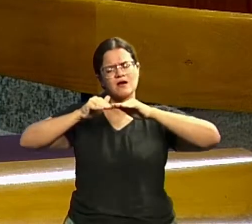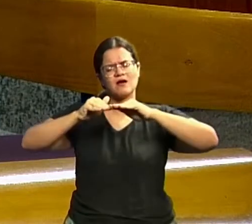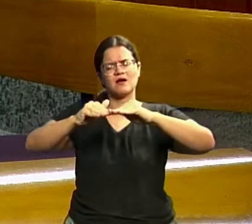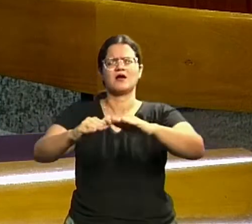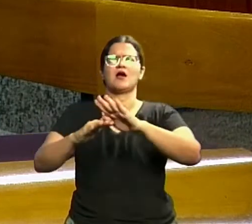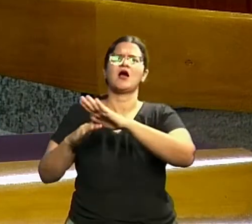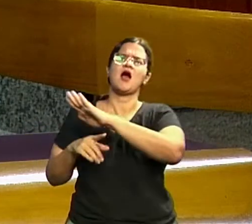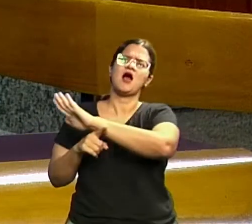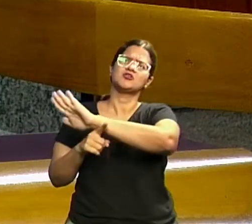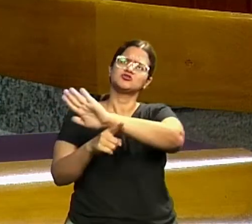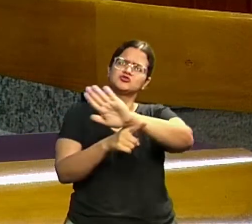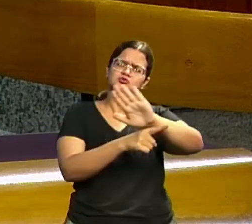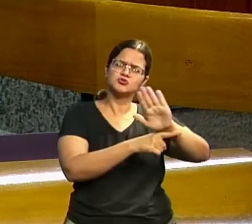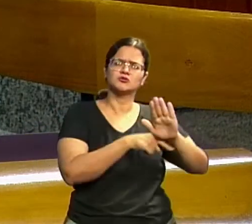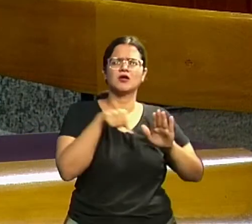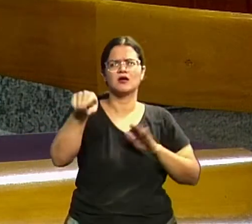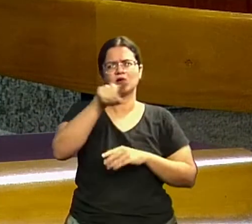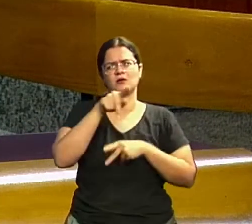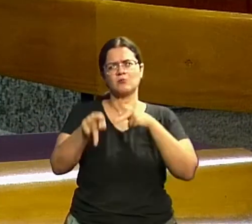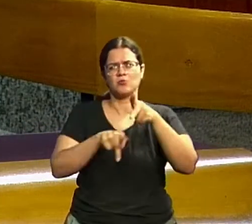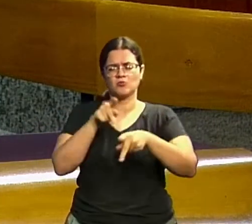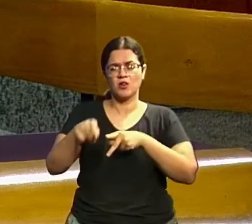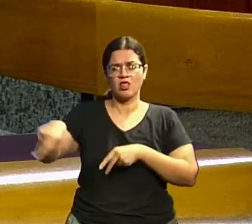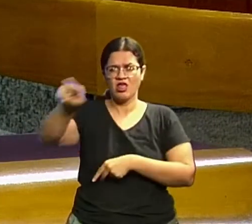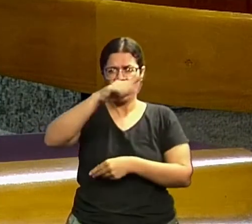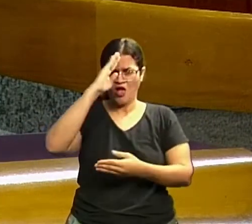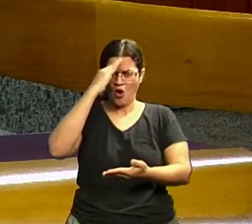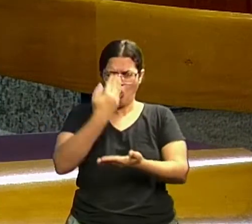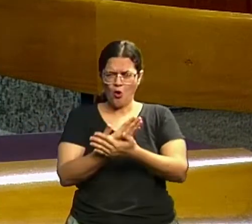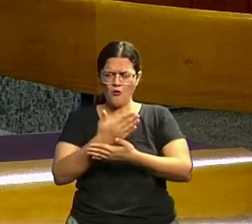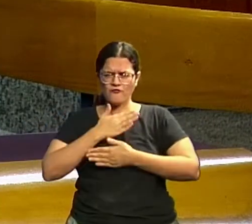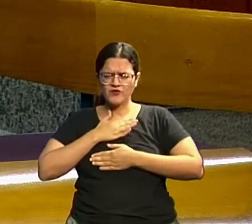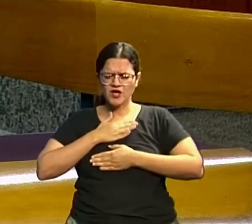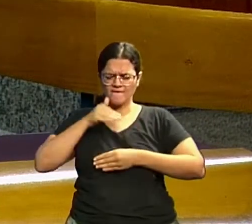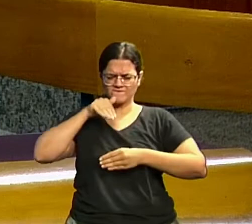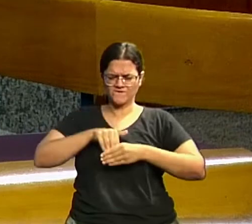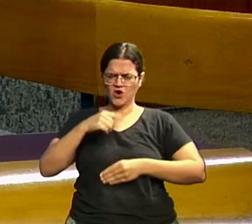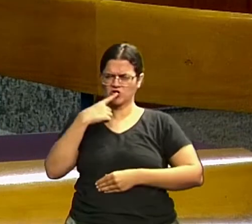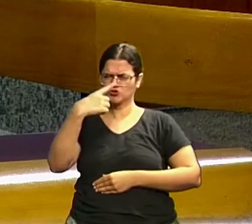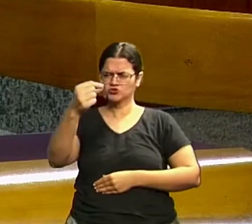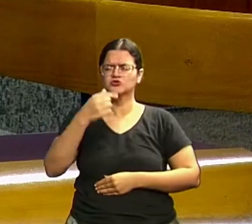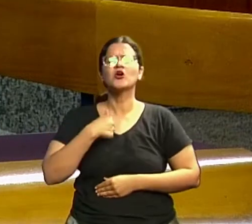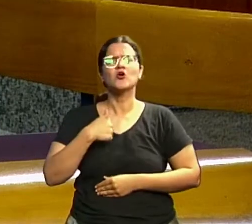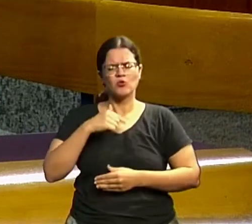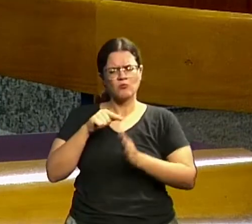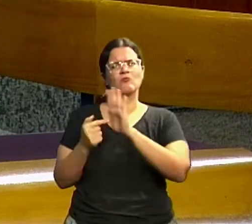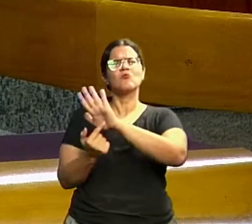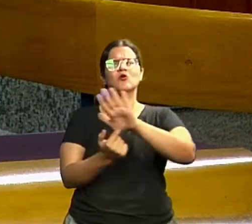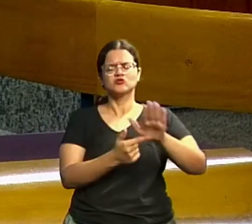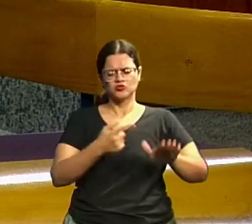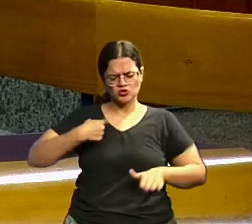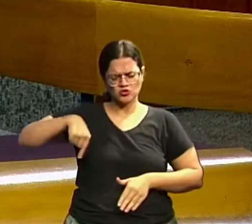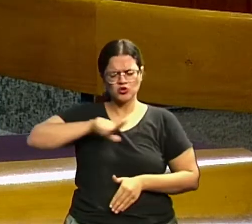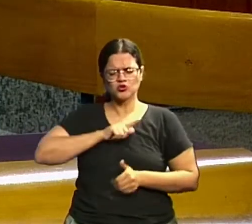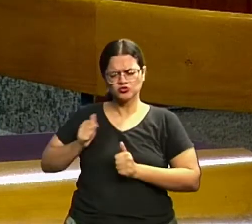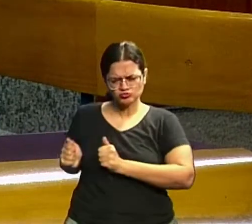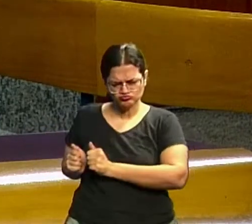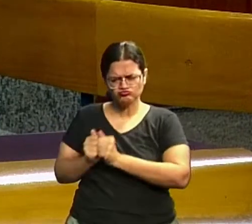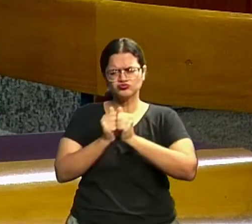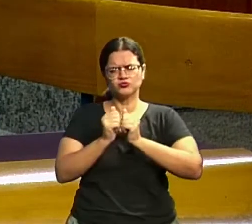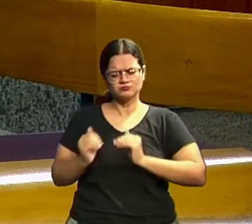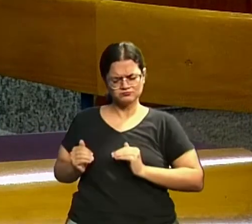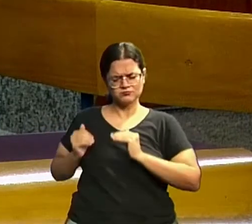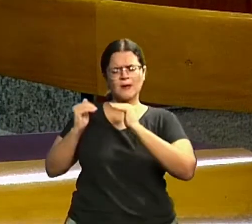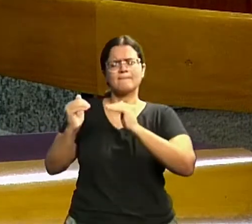mostrando para a população que nos confia o seu voto, que nós juntos somos melhores